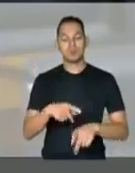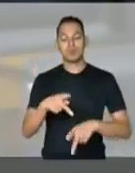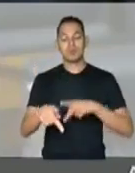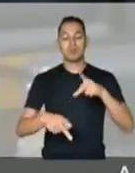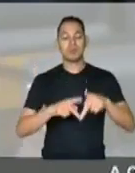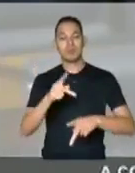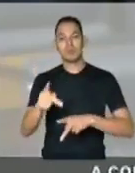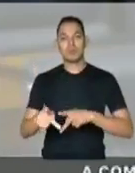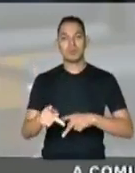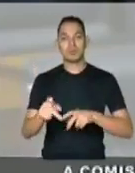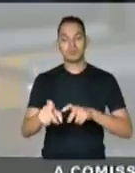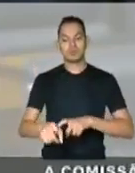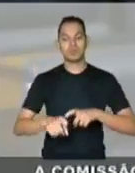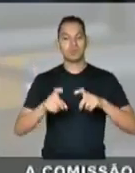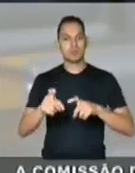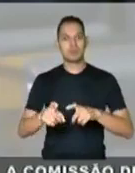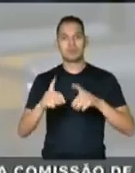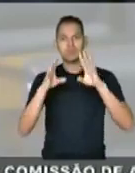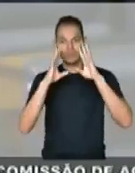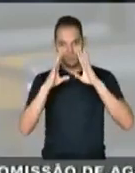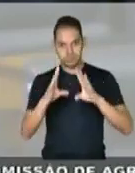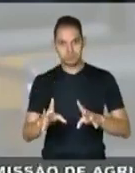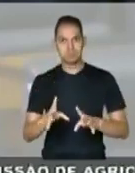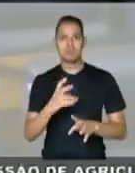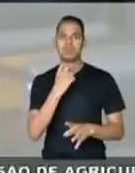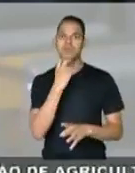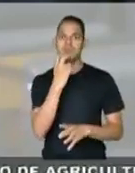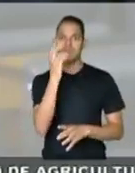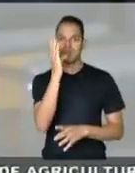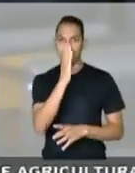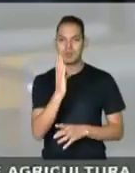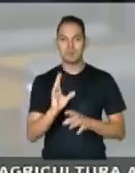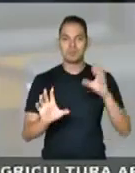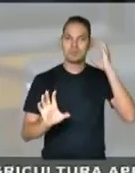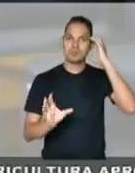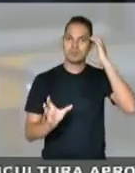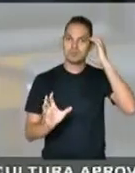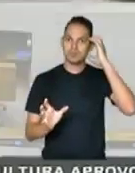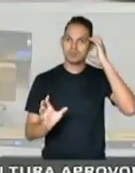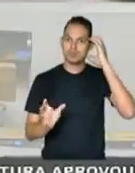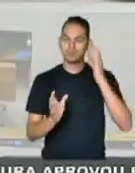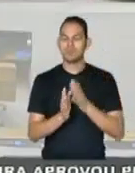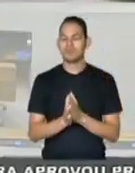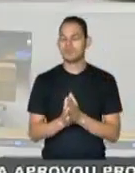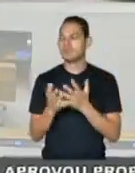uma audiência muito forte, muito firme na nossa Voz do Brasil. Obrigado, nobre deputado. E o pedido de Vossa Excelência será atendido.